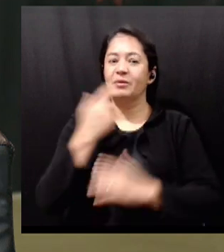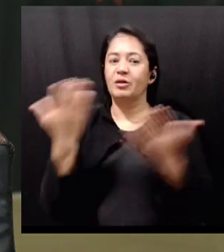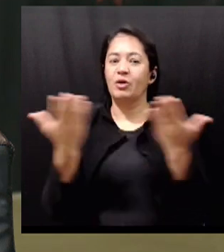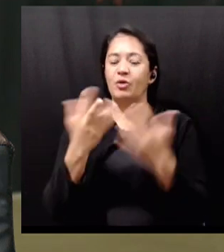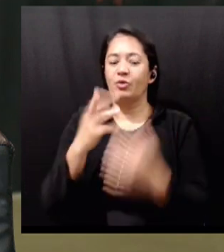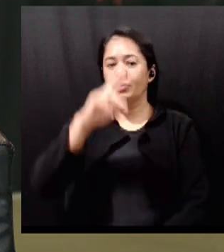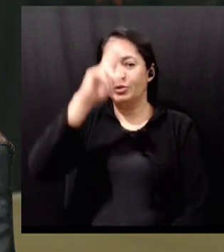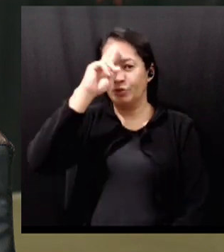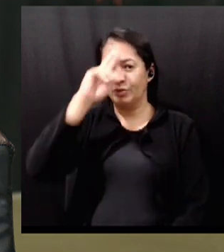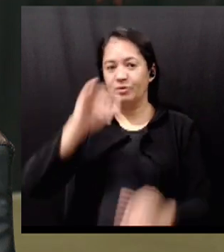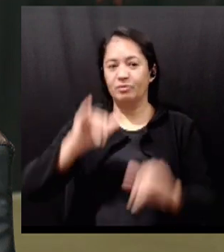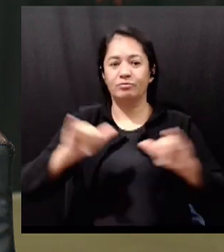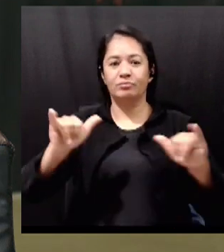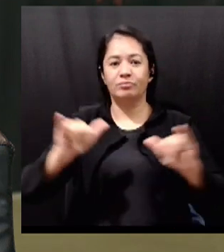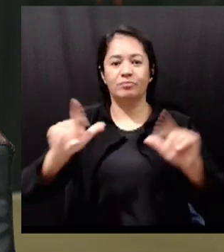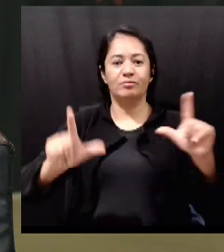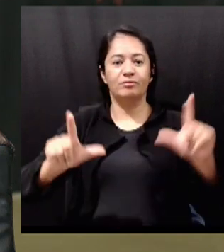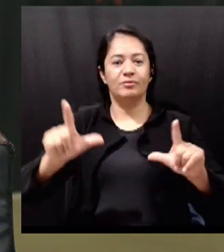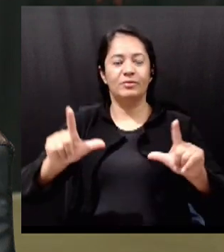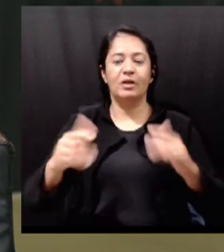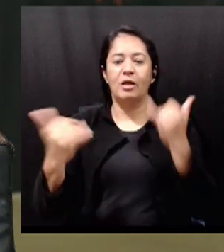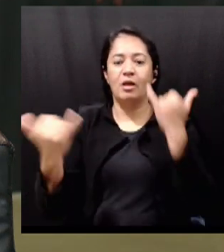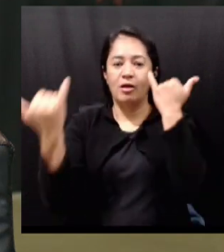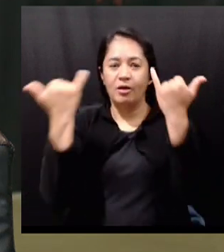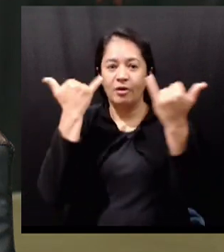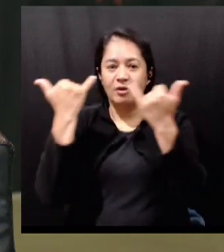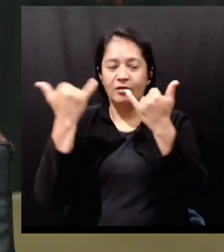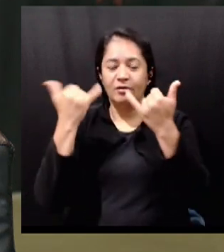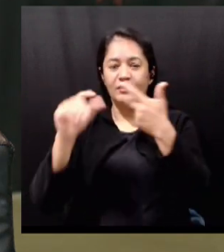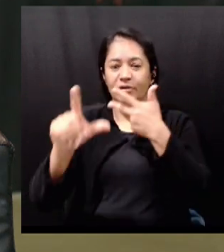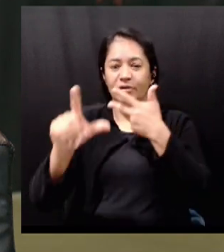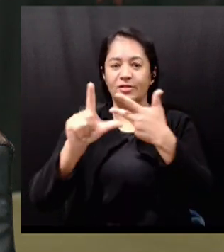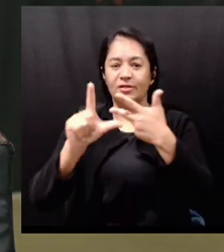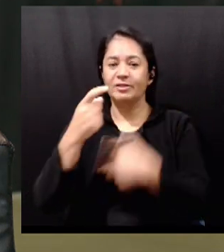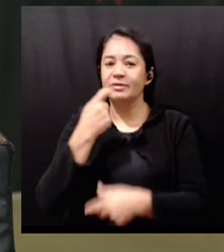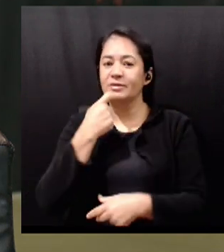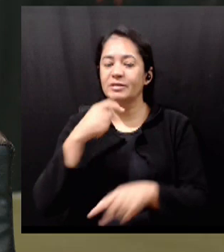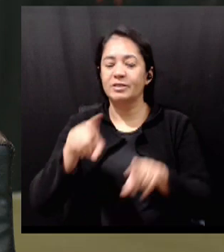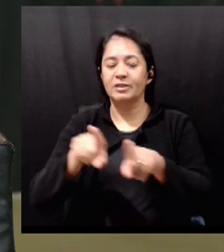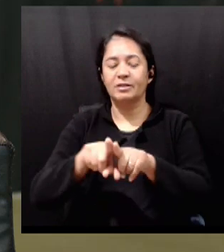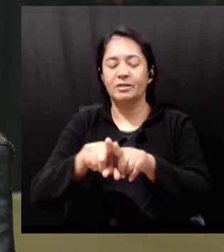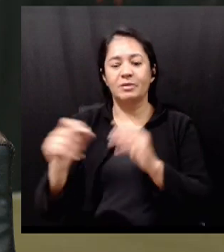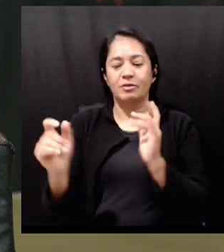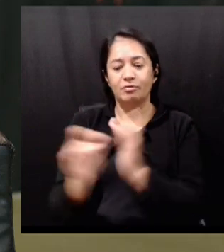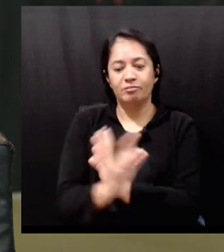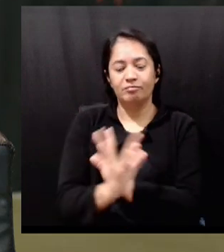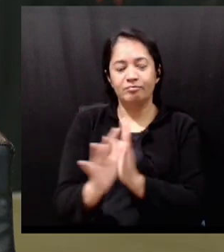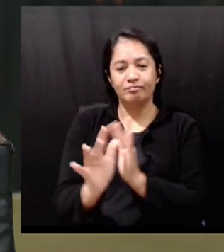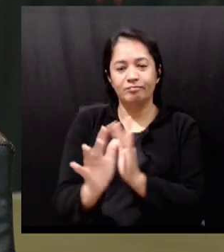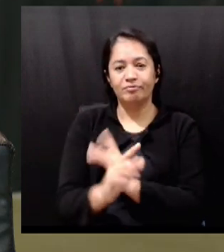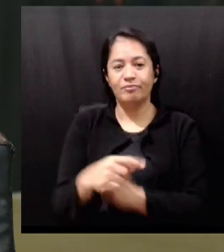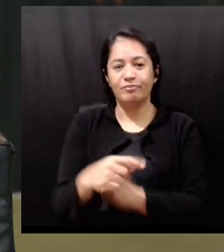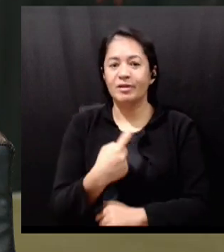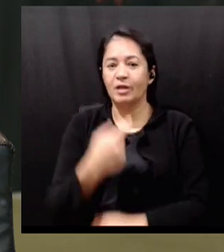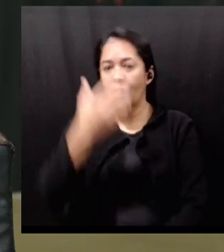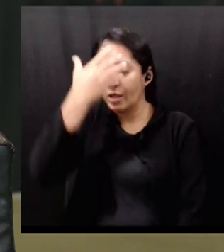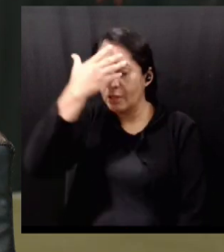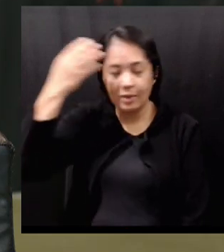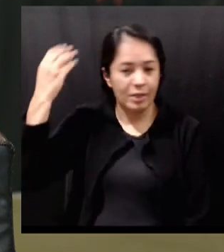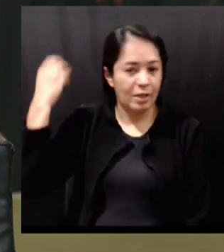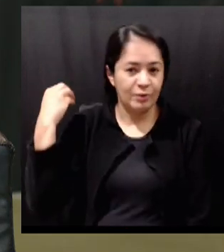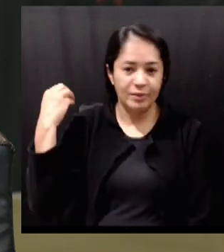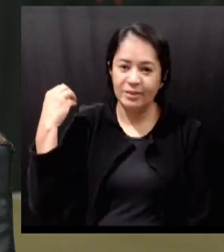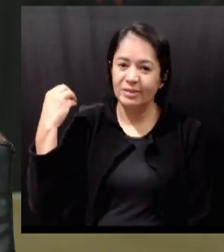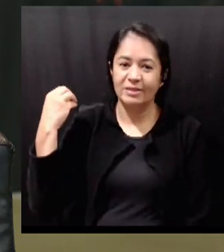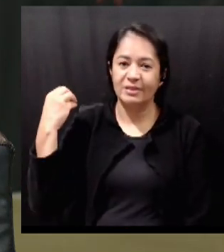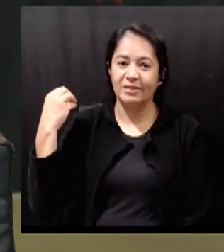Câmara Notícia com a informação do Legislativo Campineiro e também de toda a nossa metrópole. E não esqueça, como eu já disse, final de semana tem